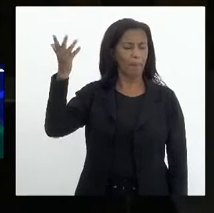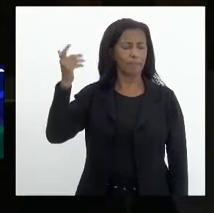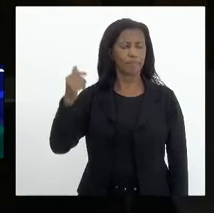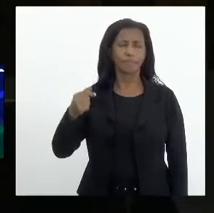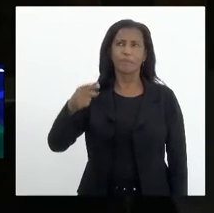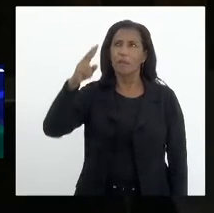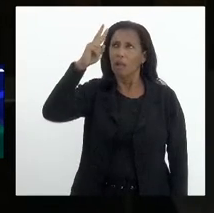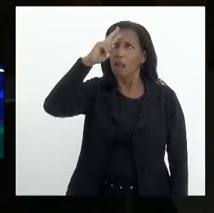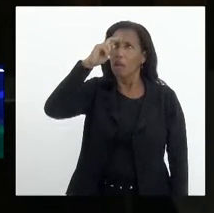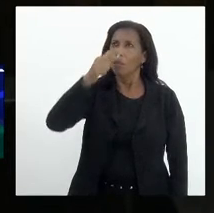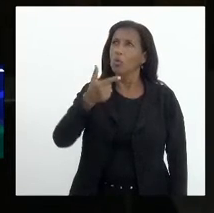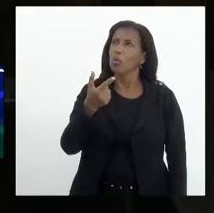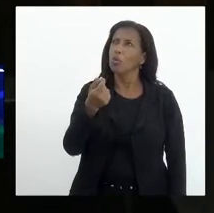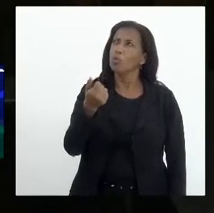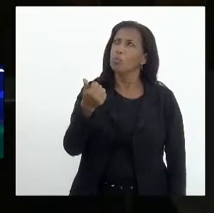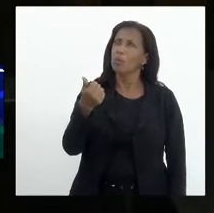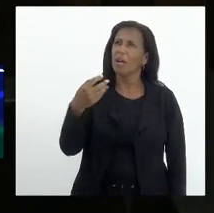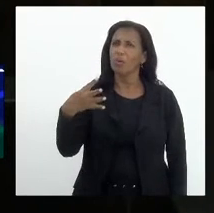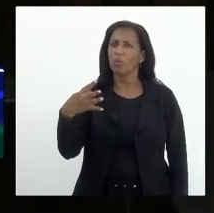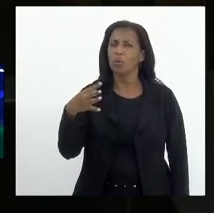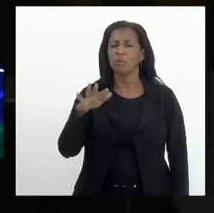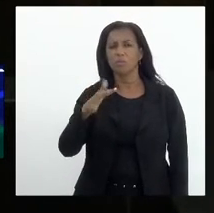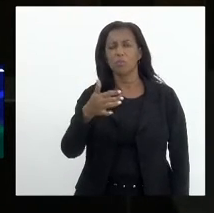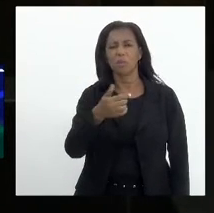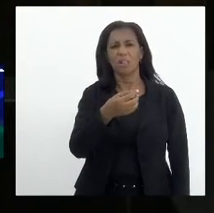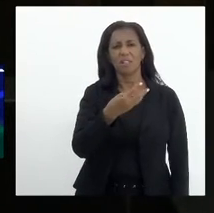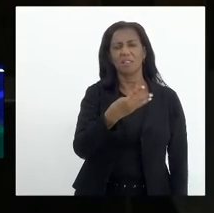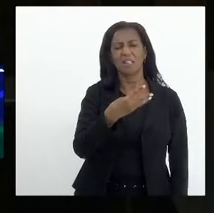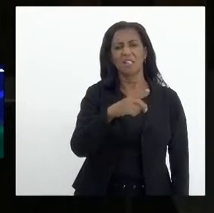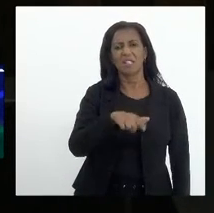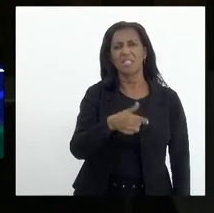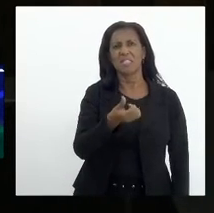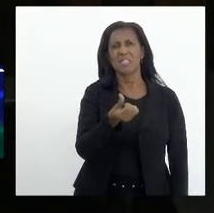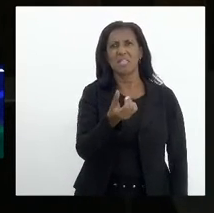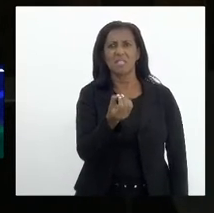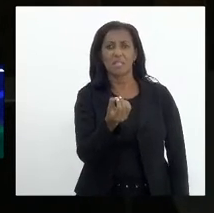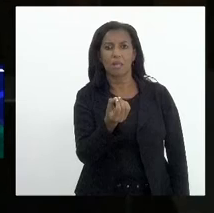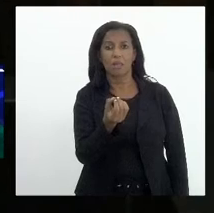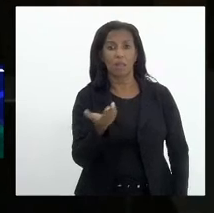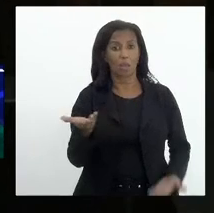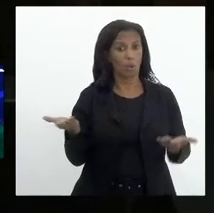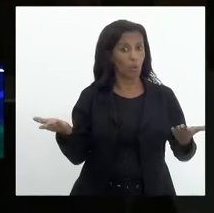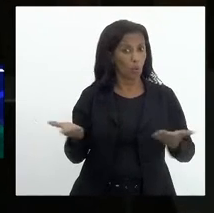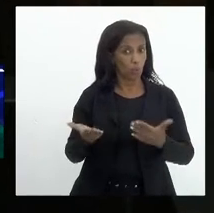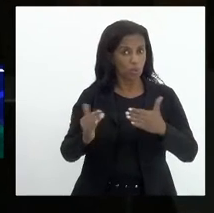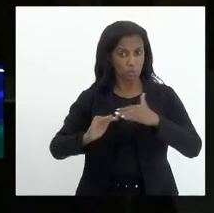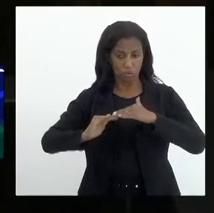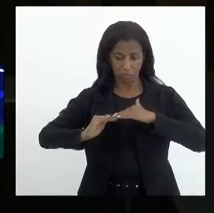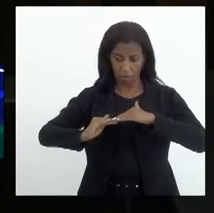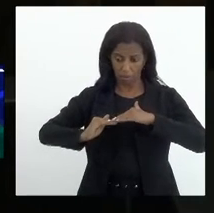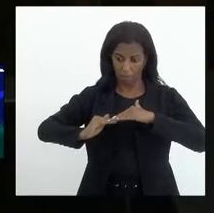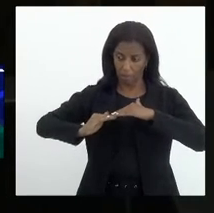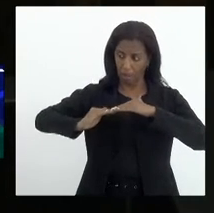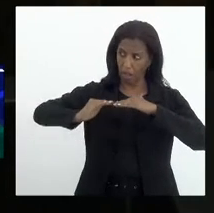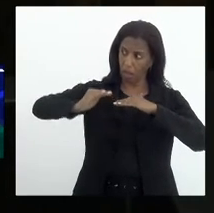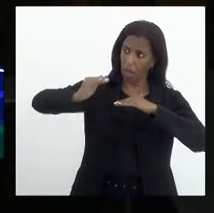memória, era na ordem de 3,60. Hoje, ultrapassa